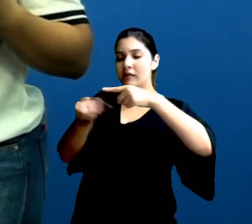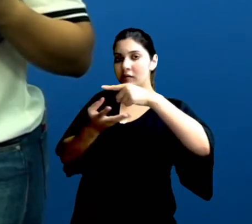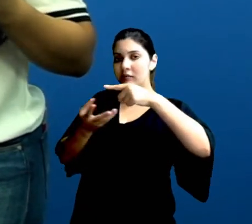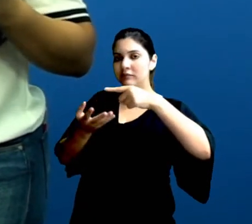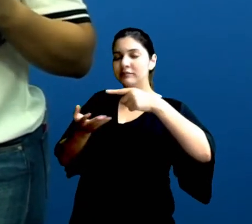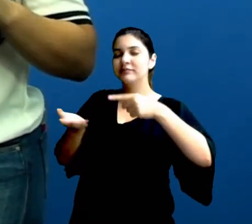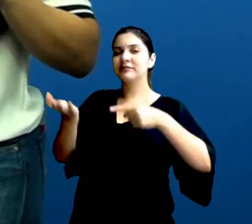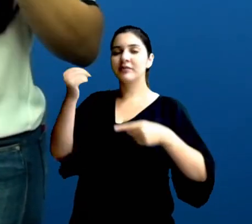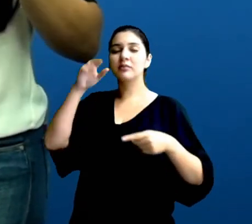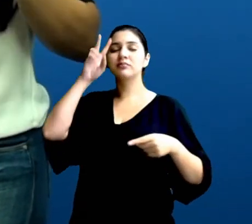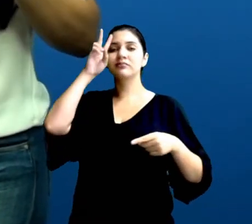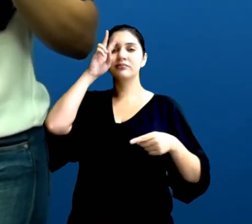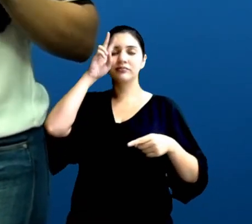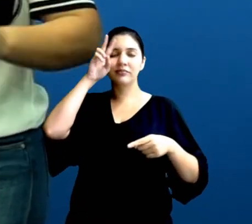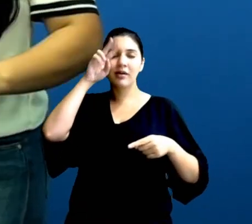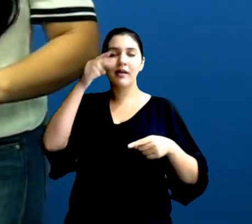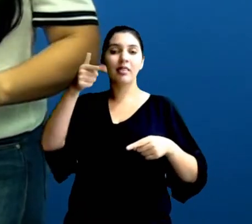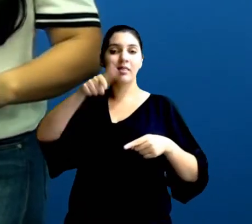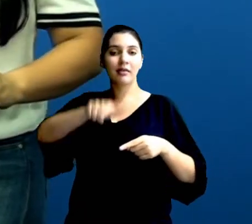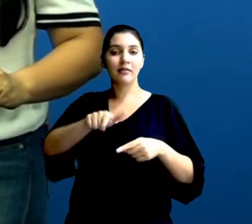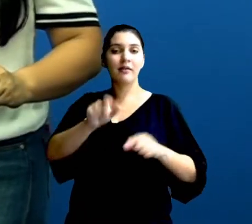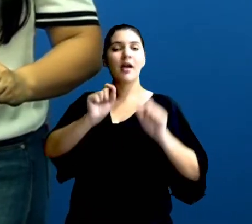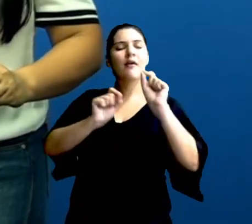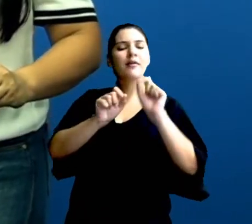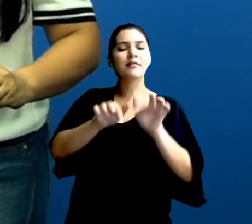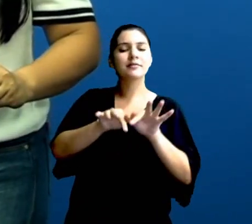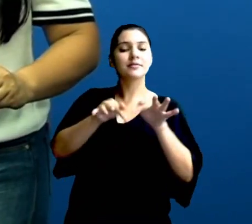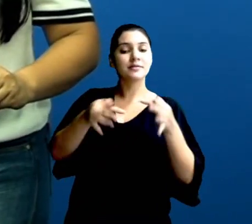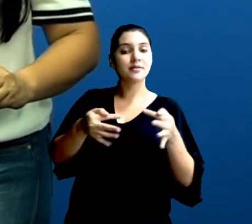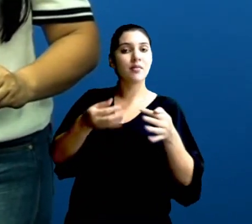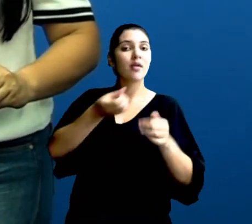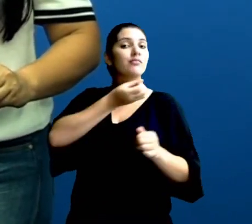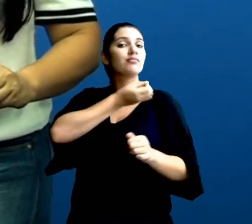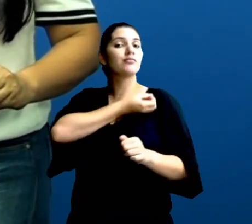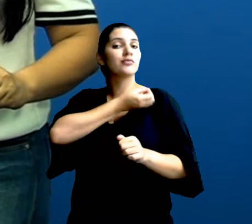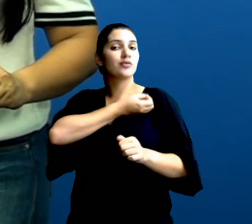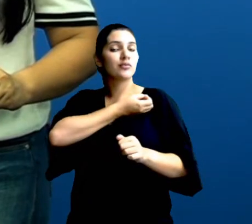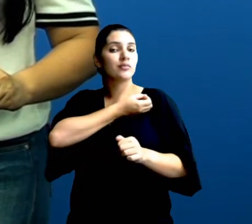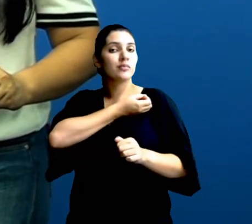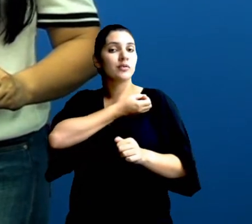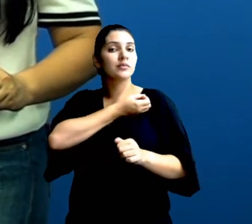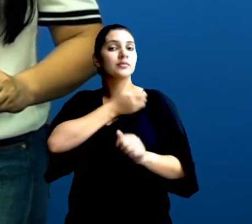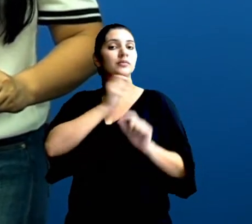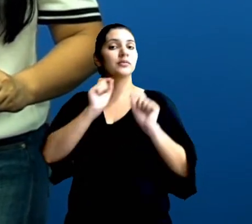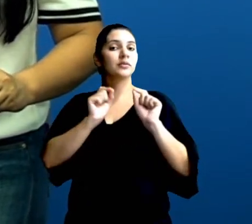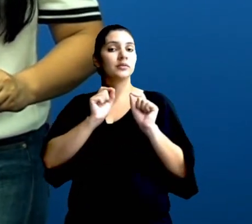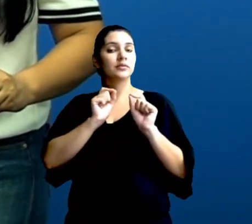Vamos recordar? É o quê? É simplesmente um número A